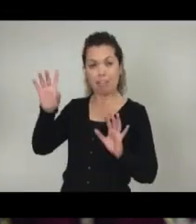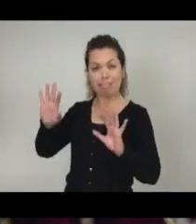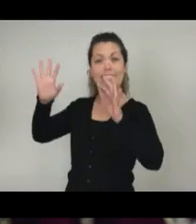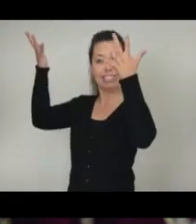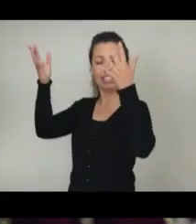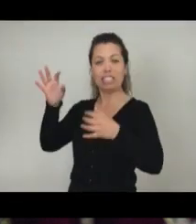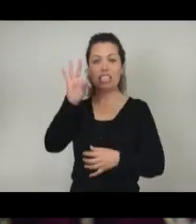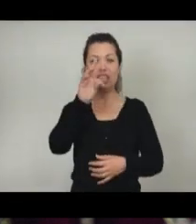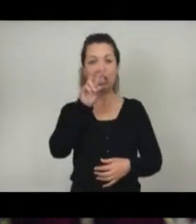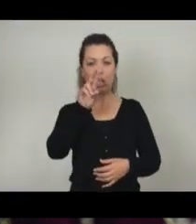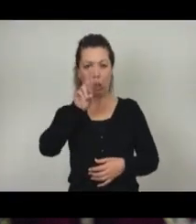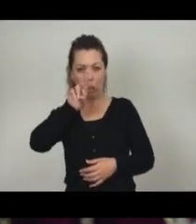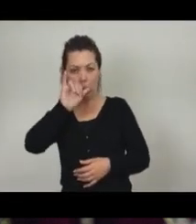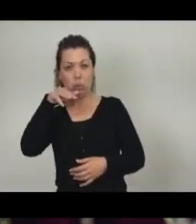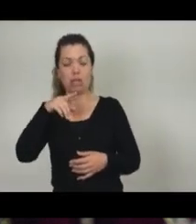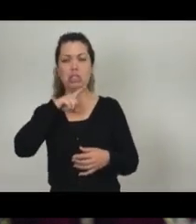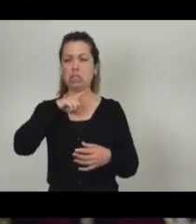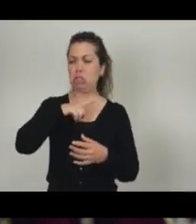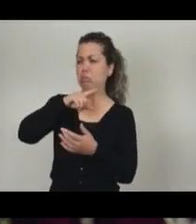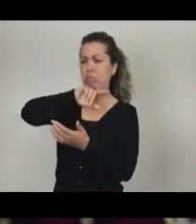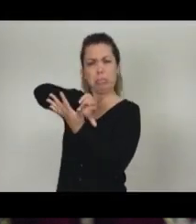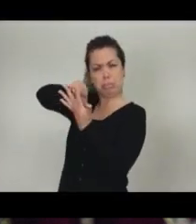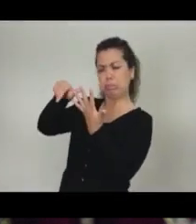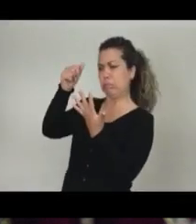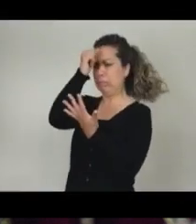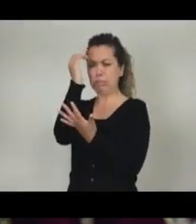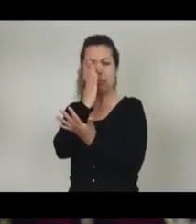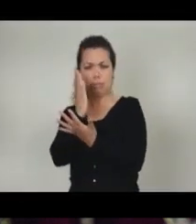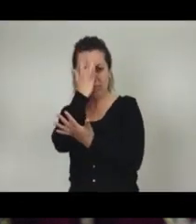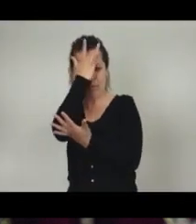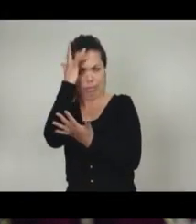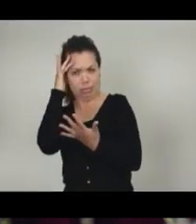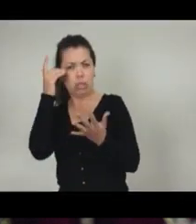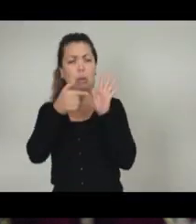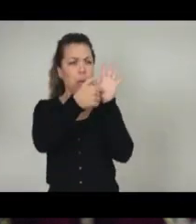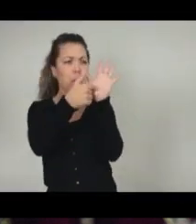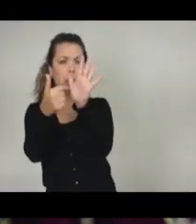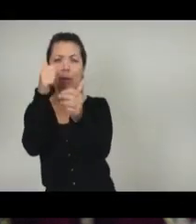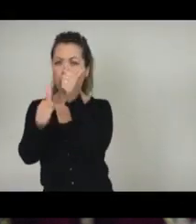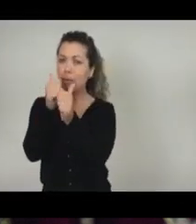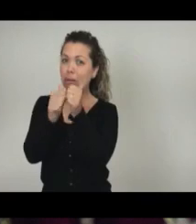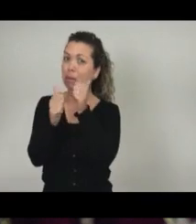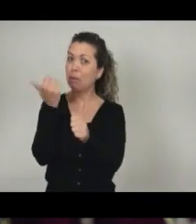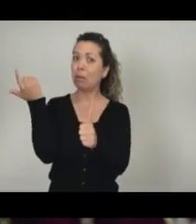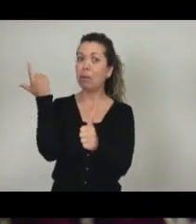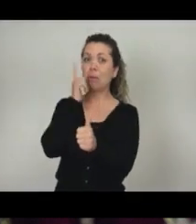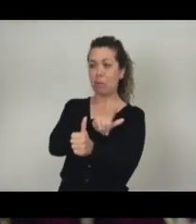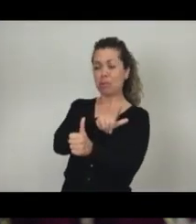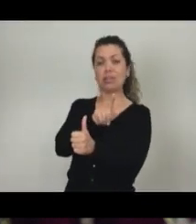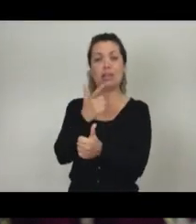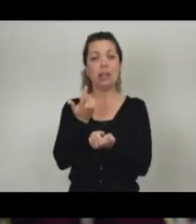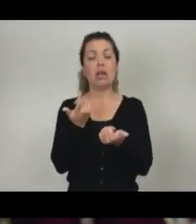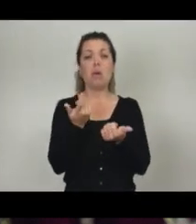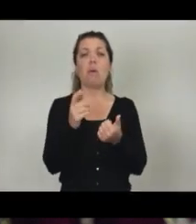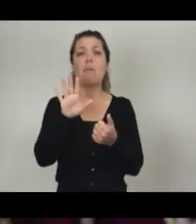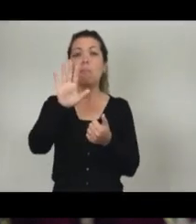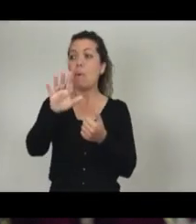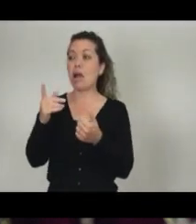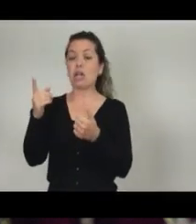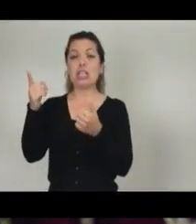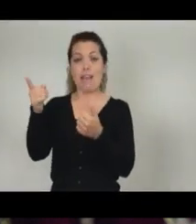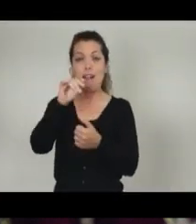uma controvérsia em torno do nome que deveria ganhar. A contenda é bastante indicativa da relação entre a localidade de Iguape